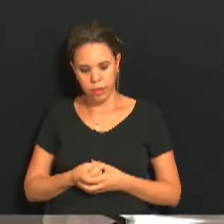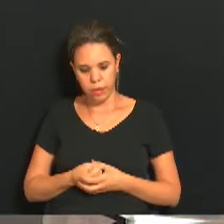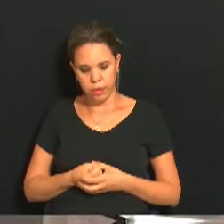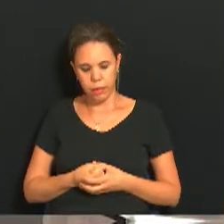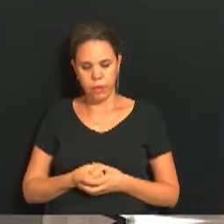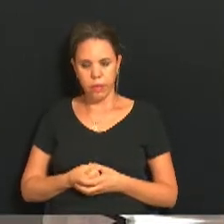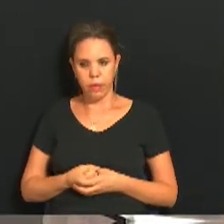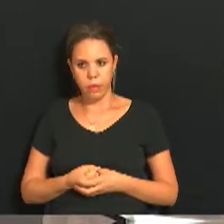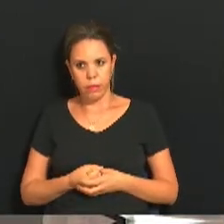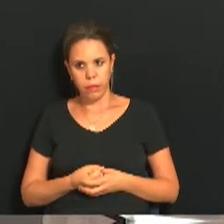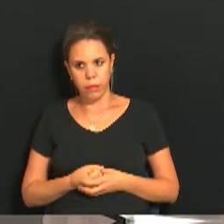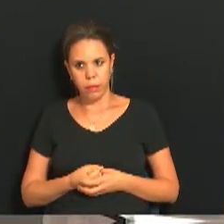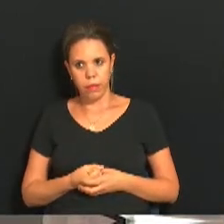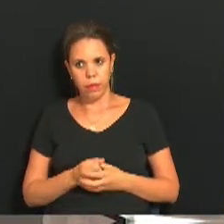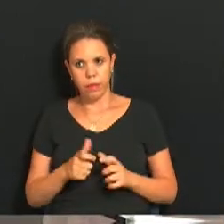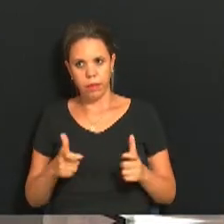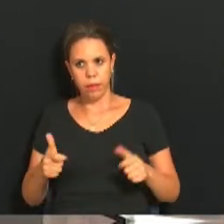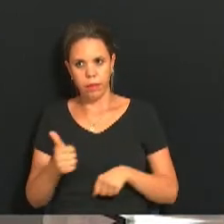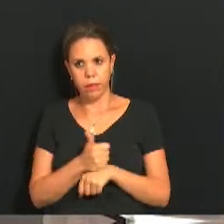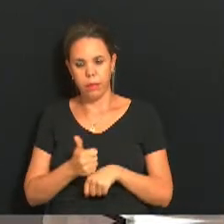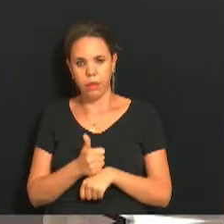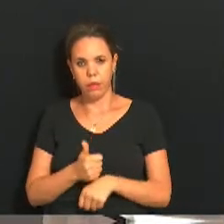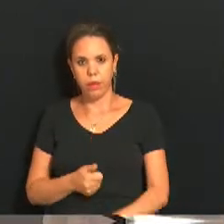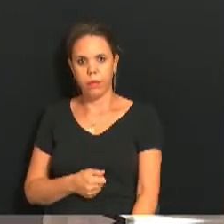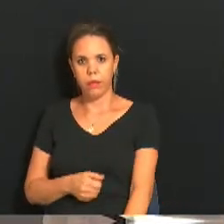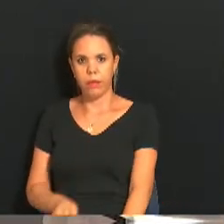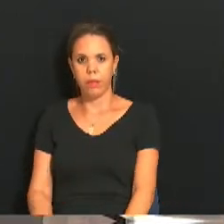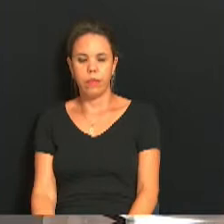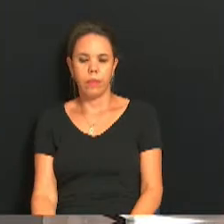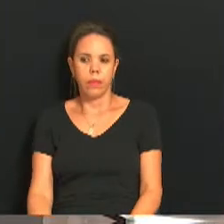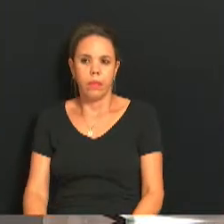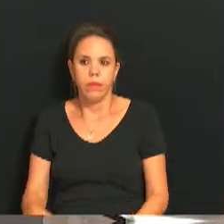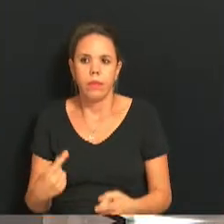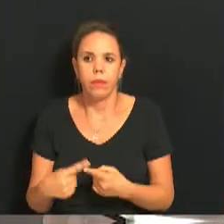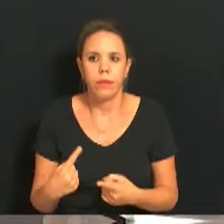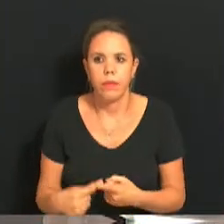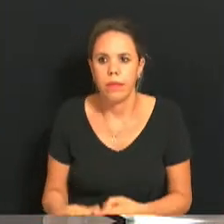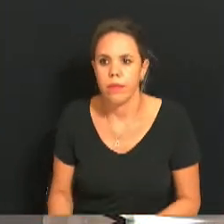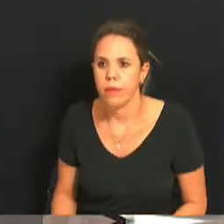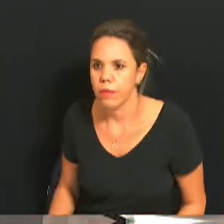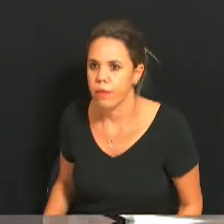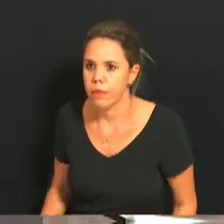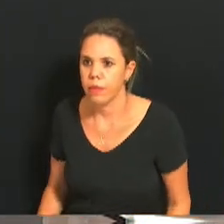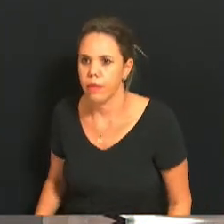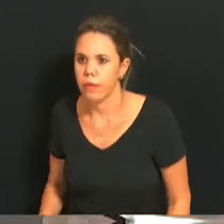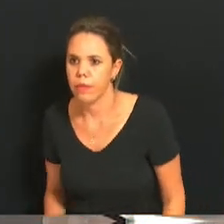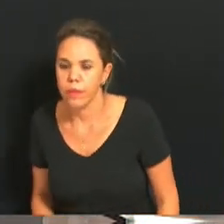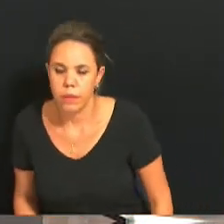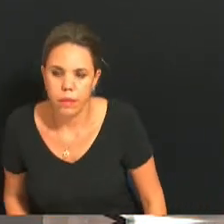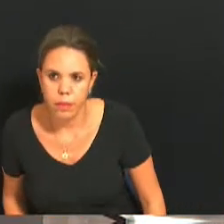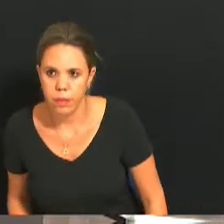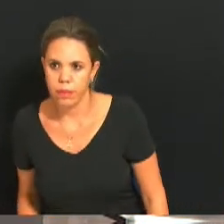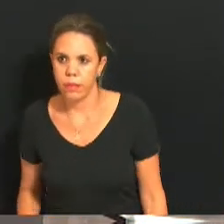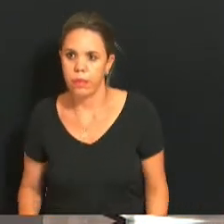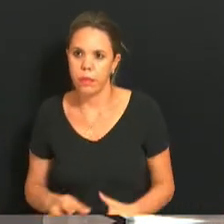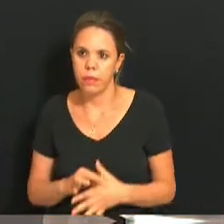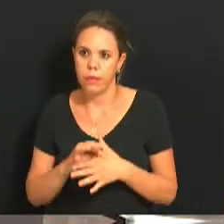muito grande da área até porque ele tem o r' e líder